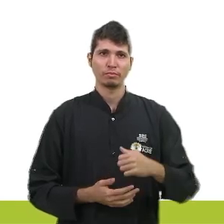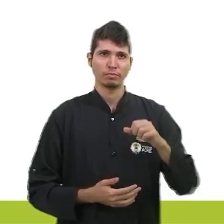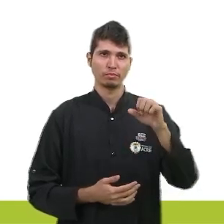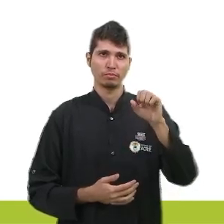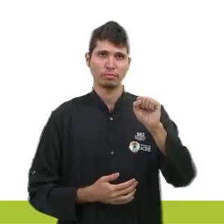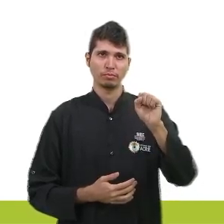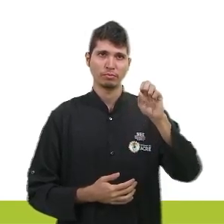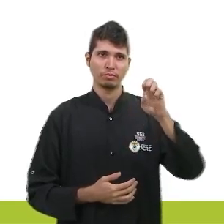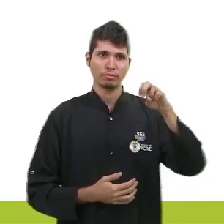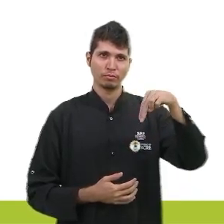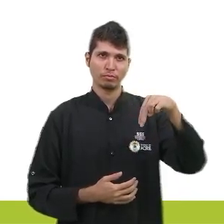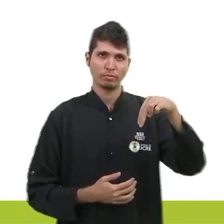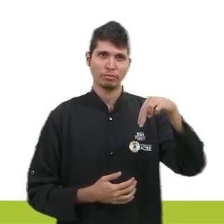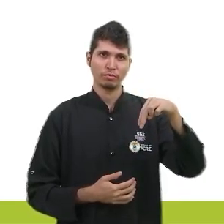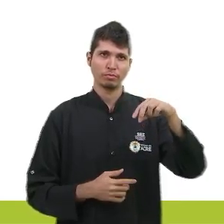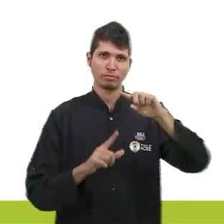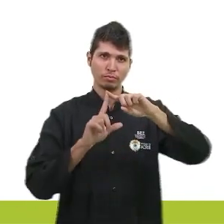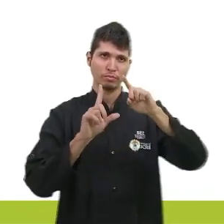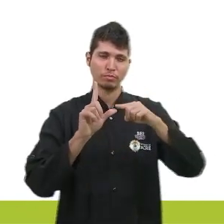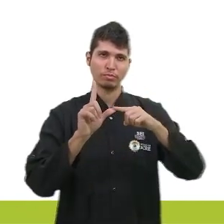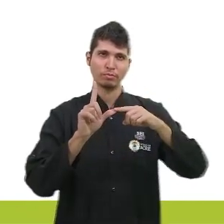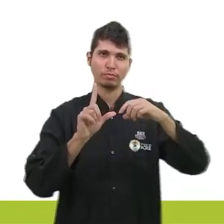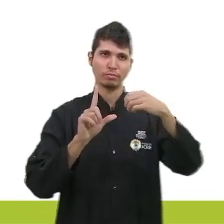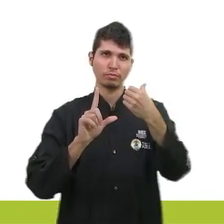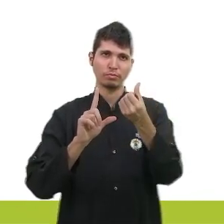de 60 graus